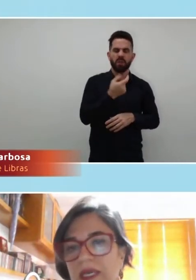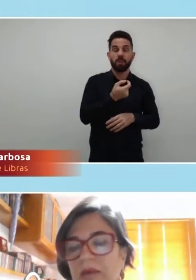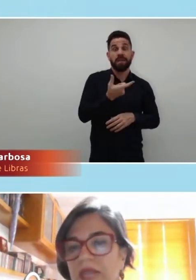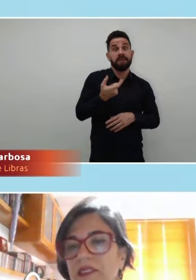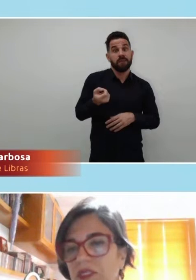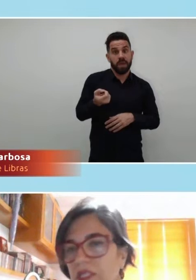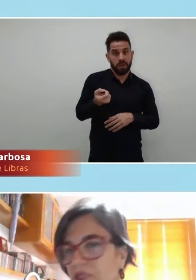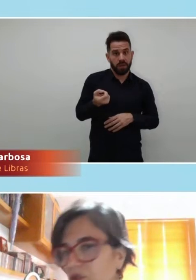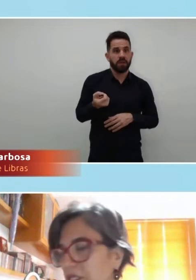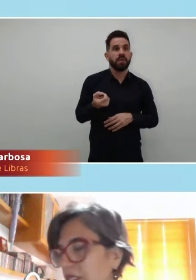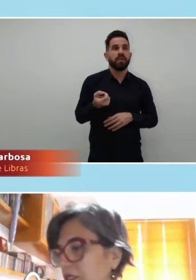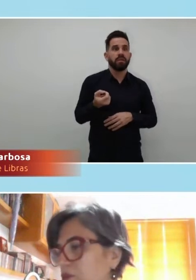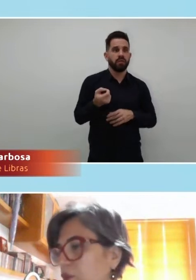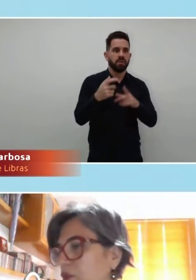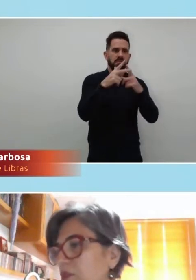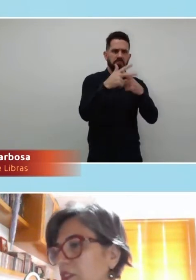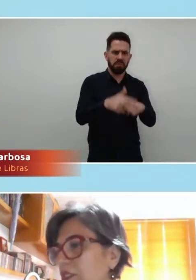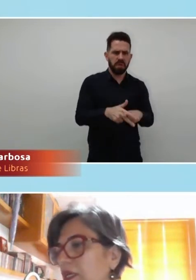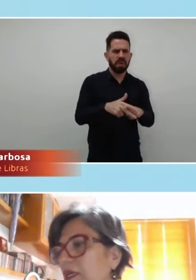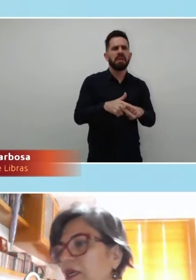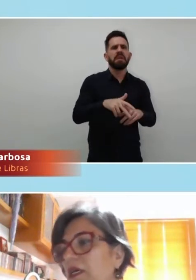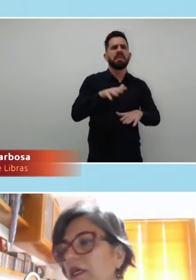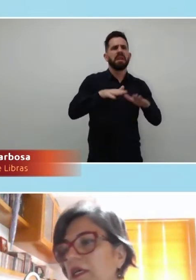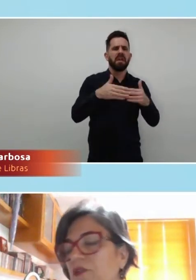tenha mais atualizações aqui nos próximos